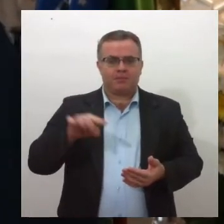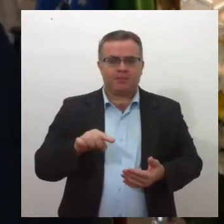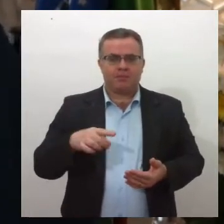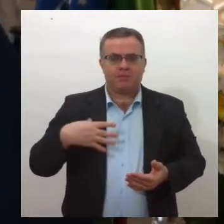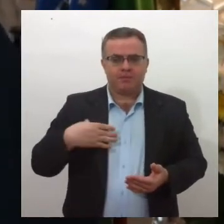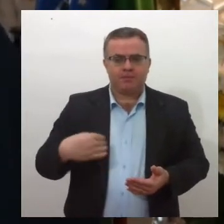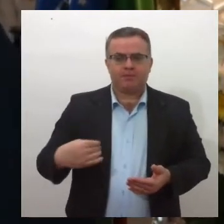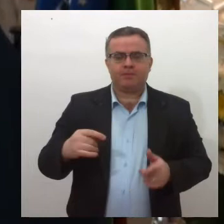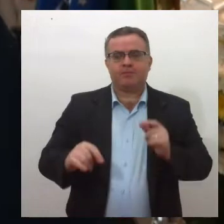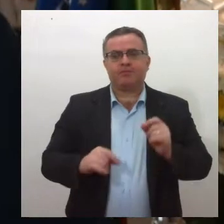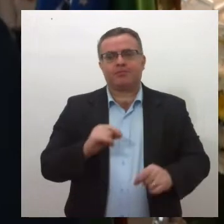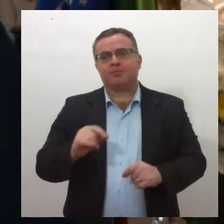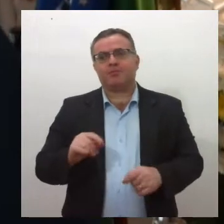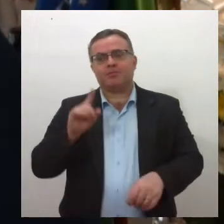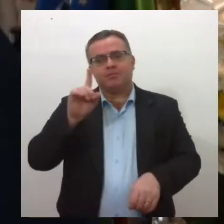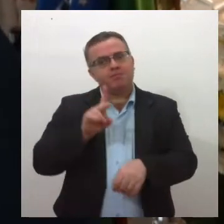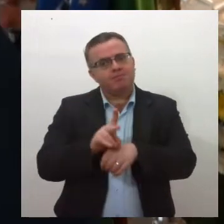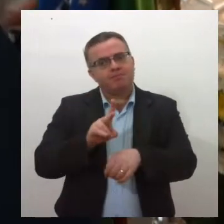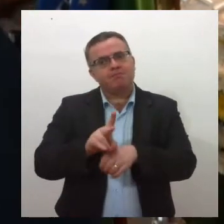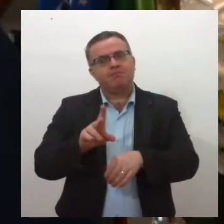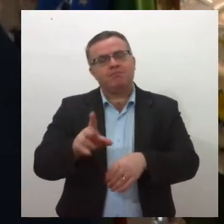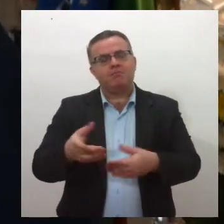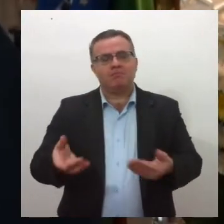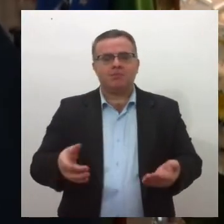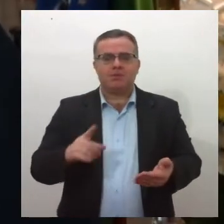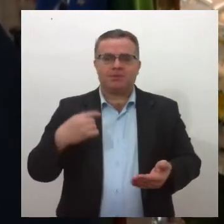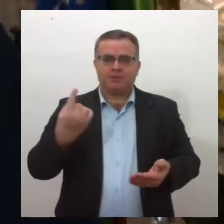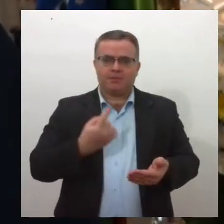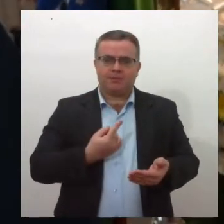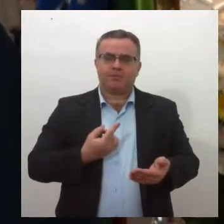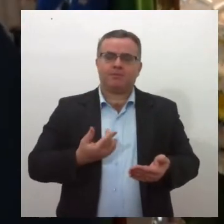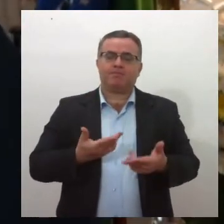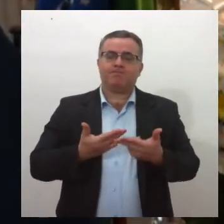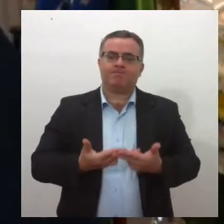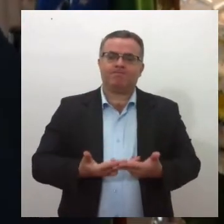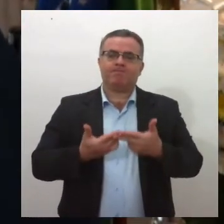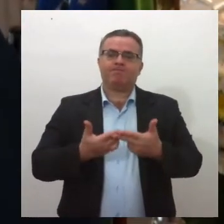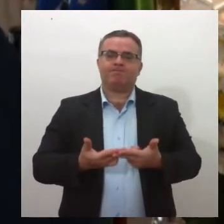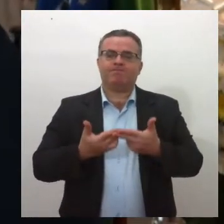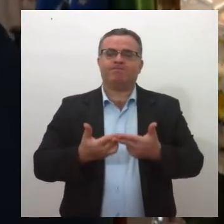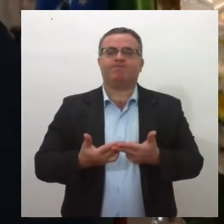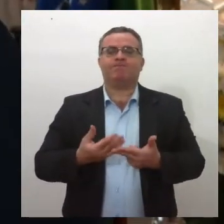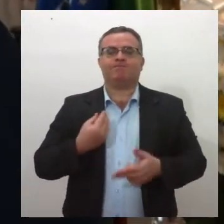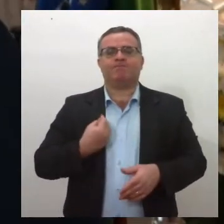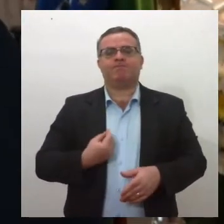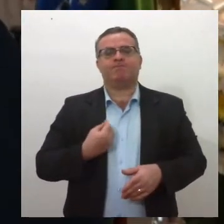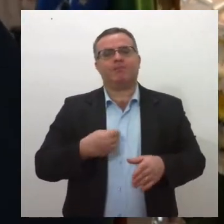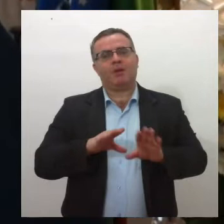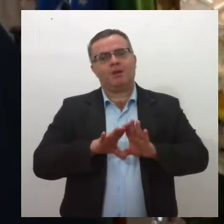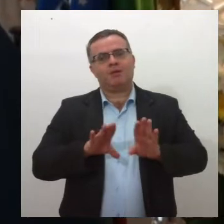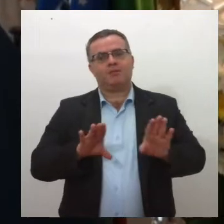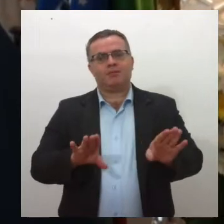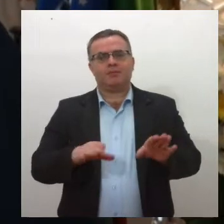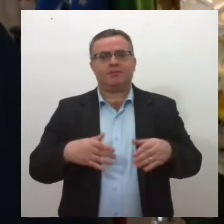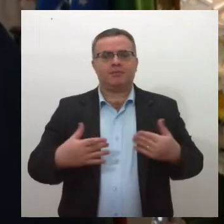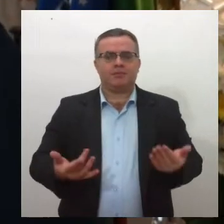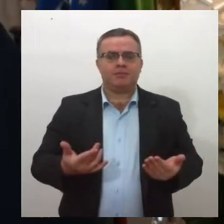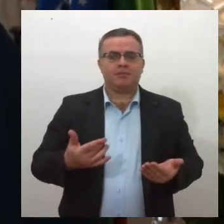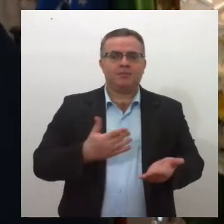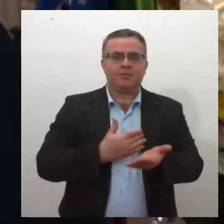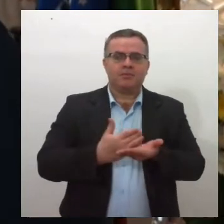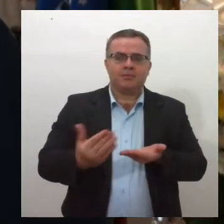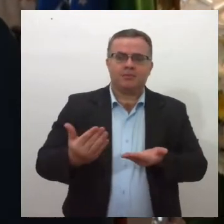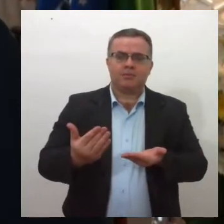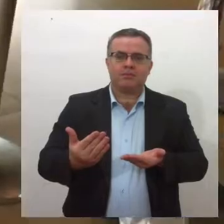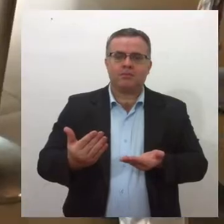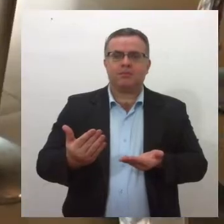que temos de nos conformar. A vida, ela tem começo, meio